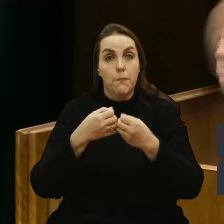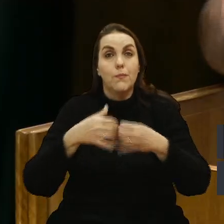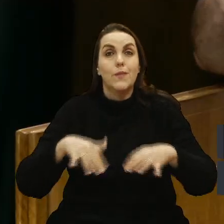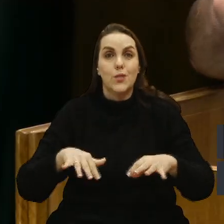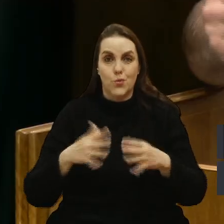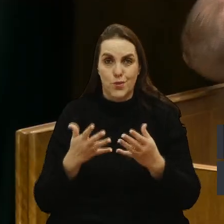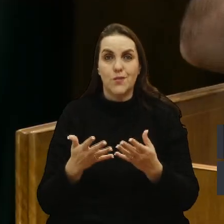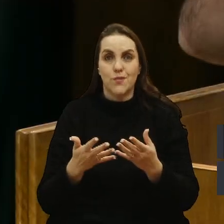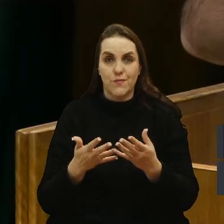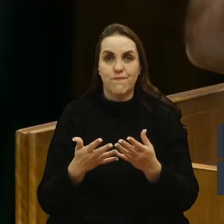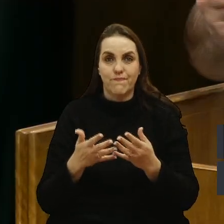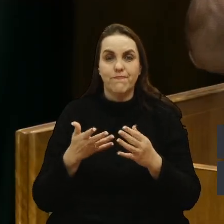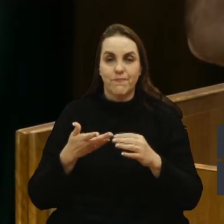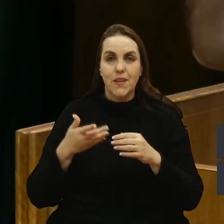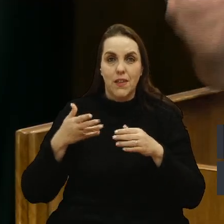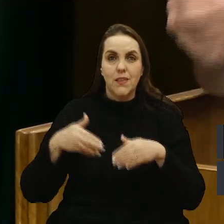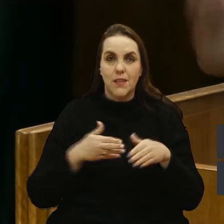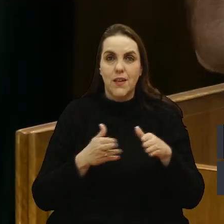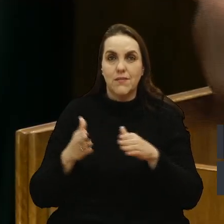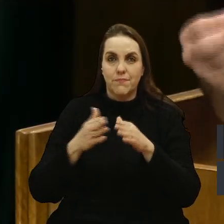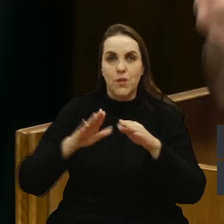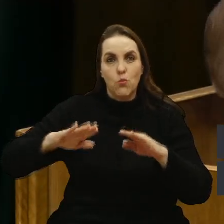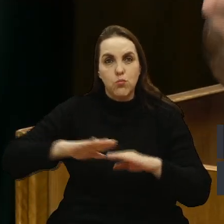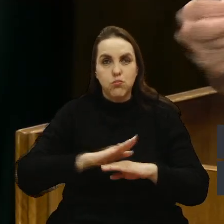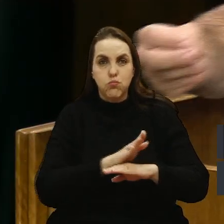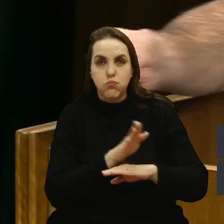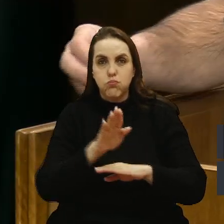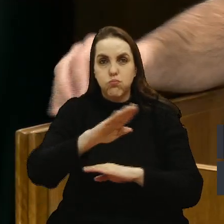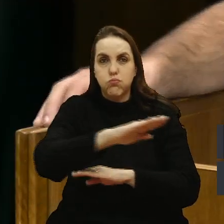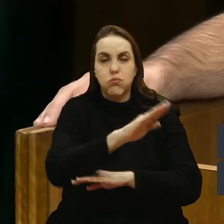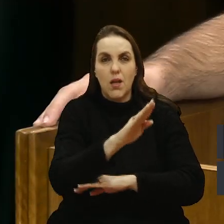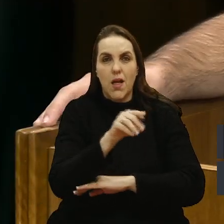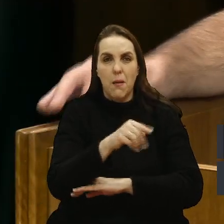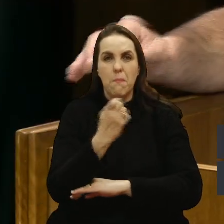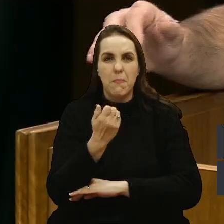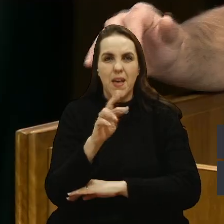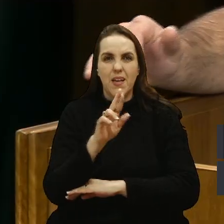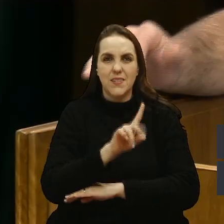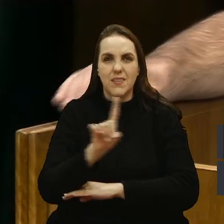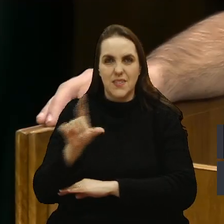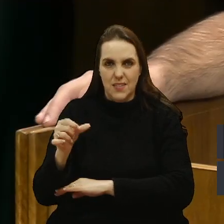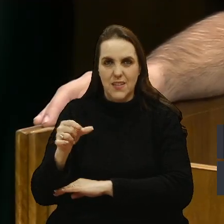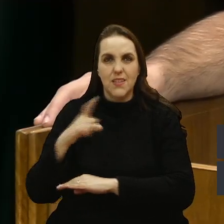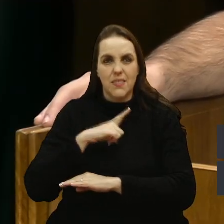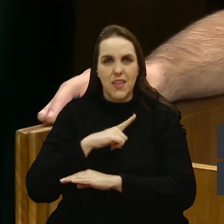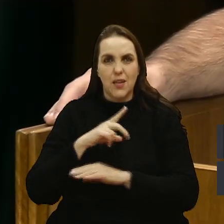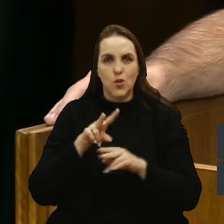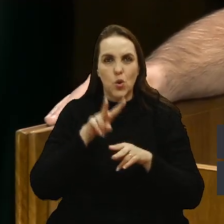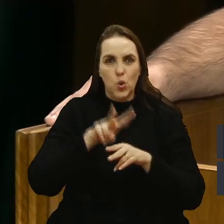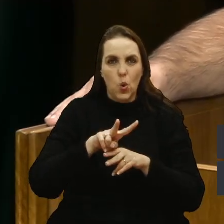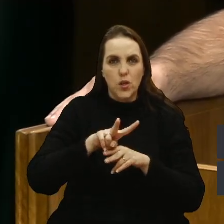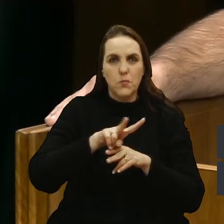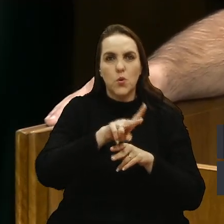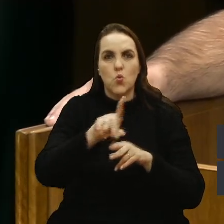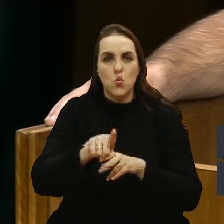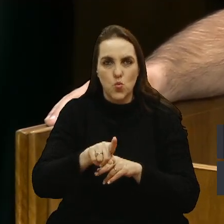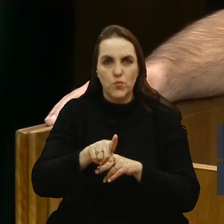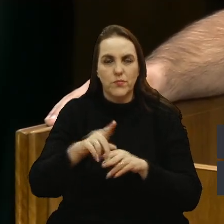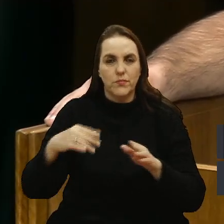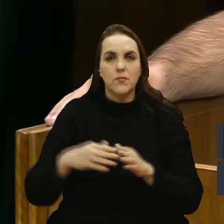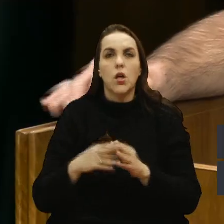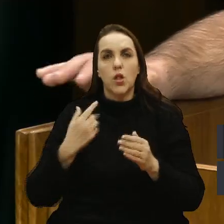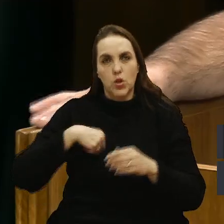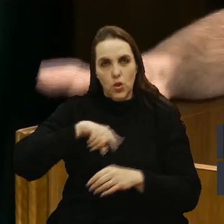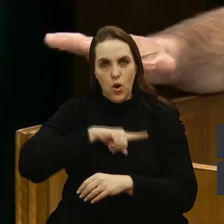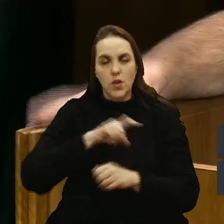muito o fluxo de trânsito na rodovia federal BR-116. nosso gabinete fez uma notificação ao